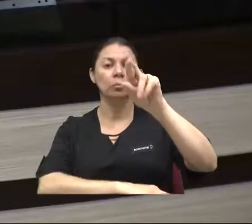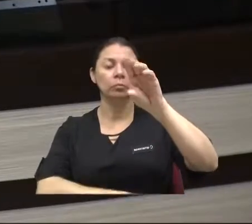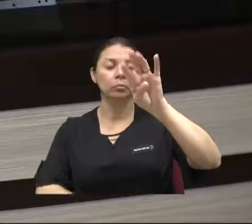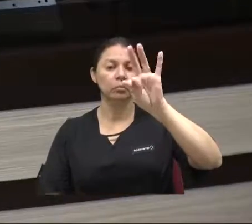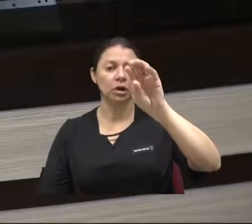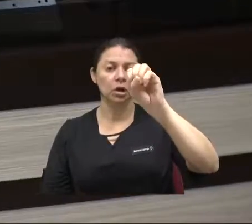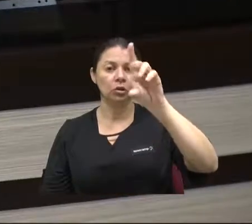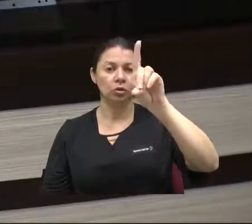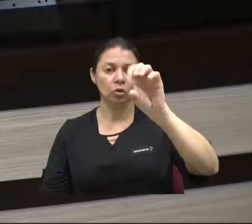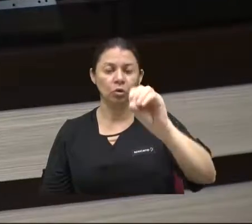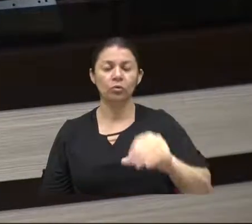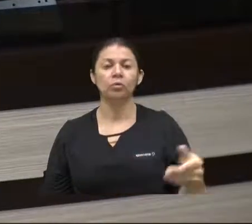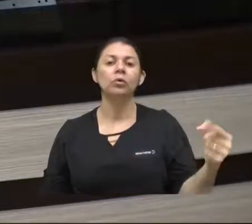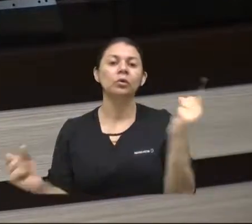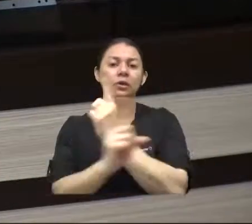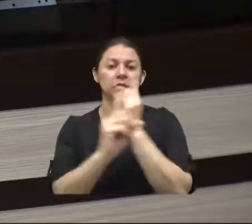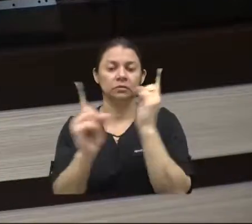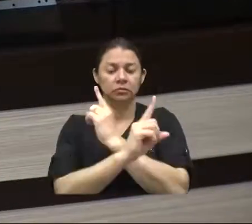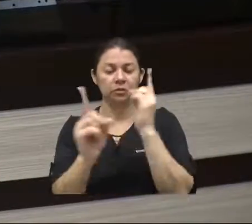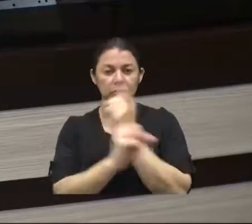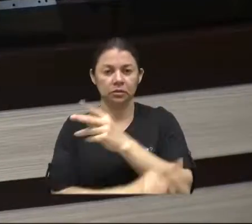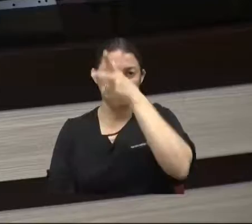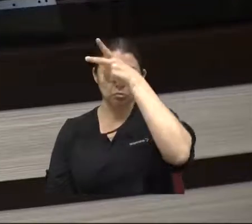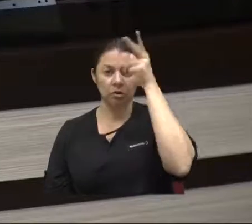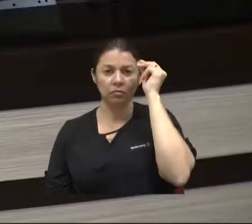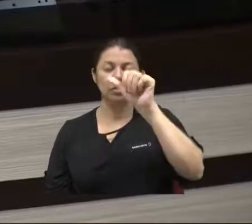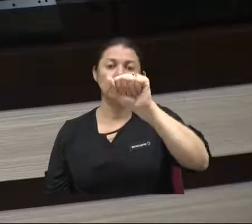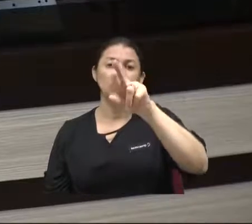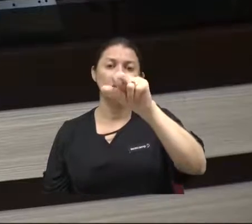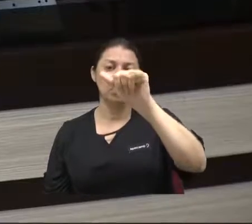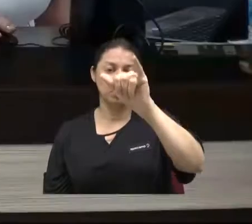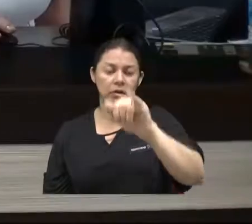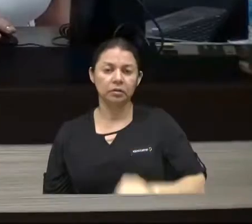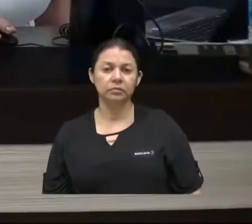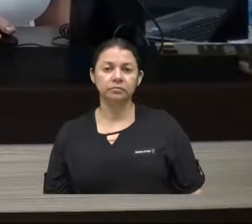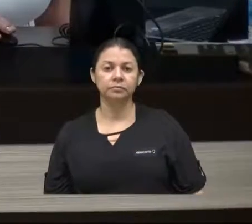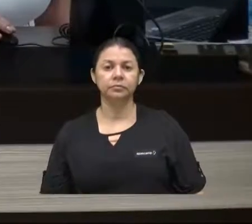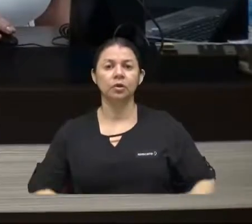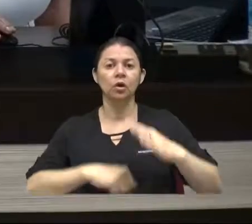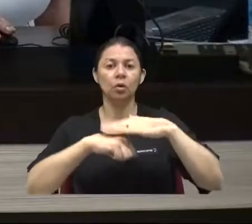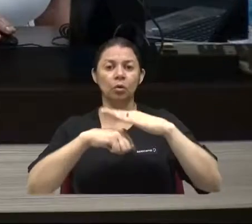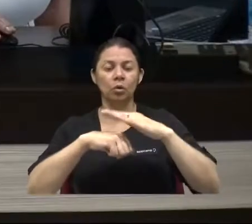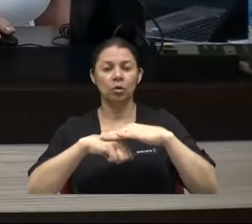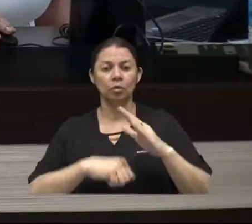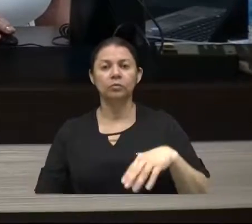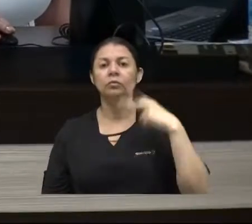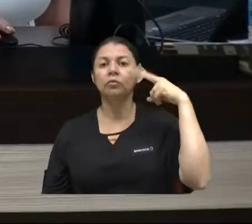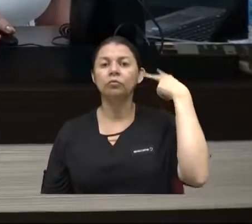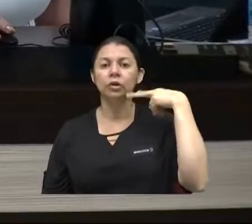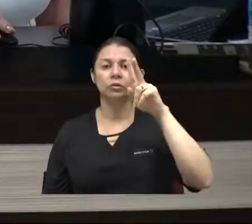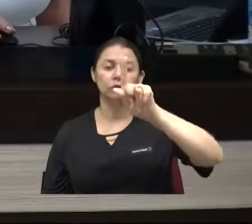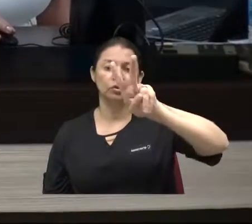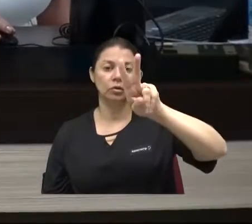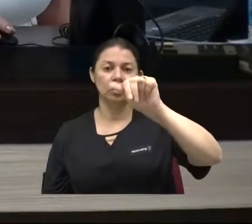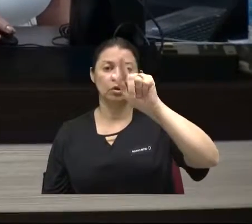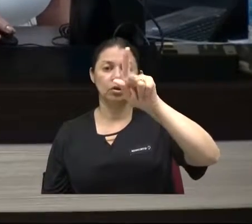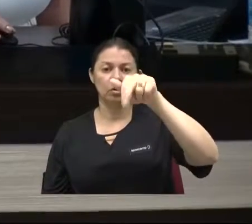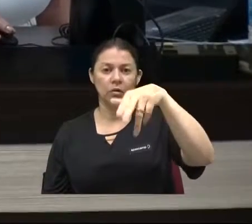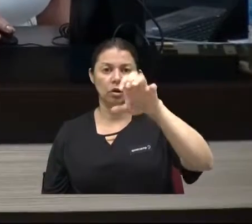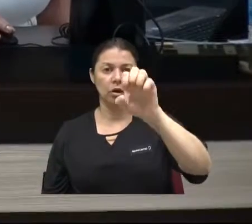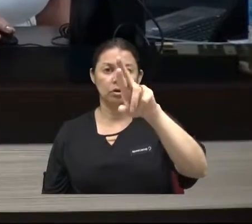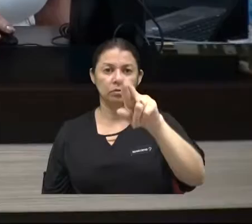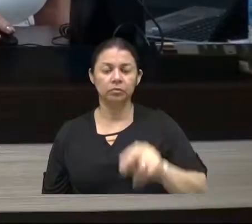Avenida Prefeito Ari Levi Pereira. Autoria do vereador Wagner Barbosa.